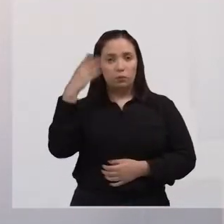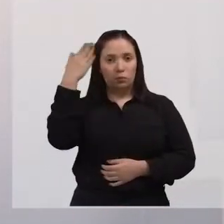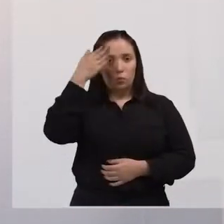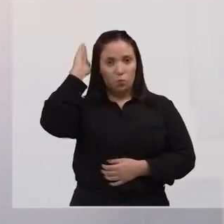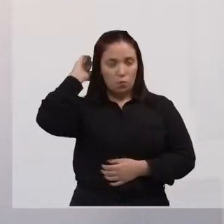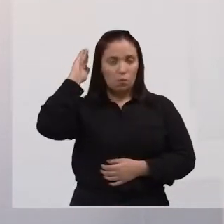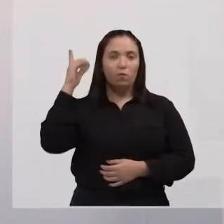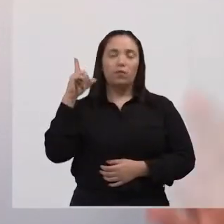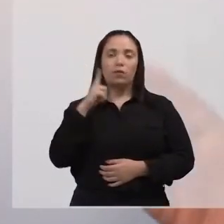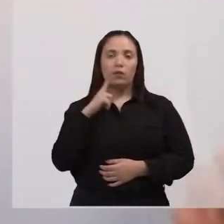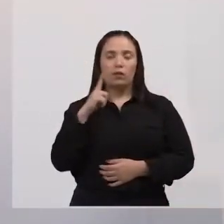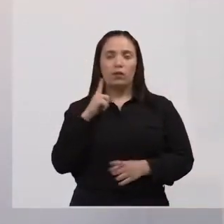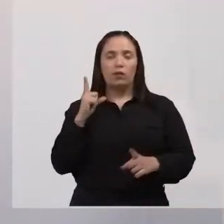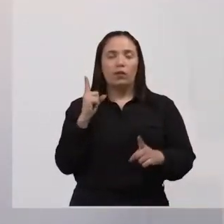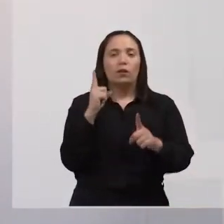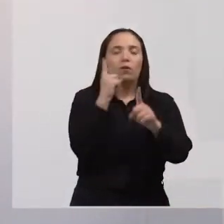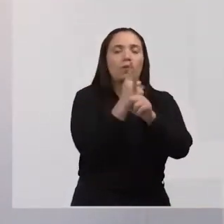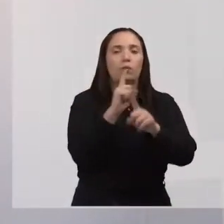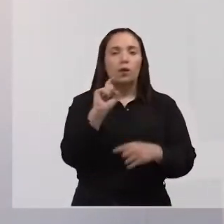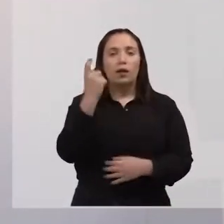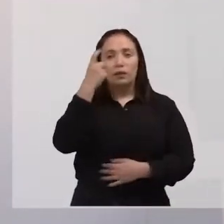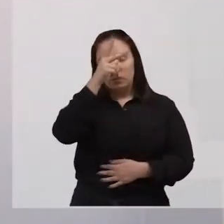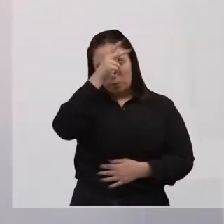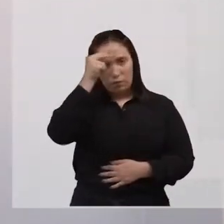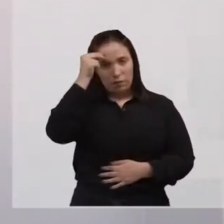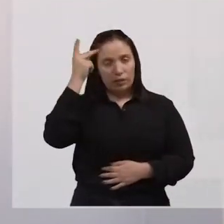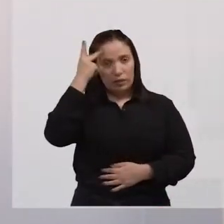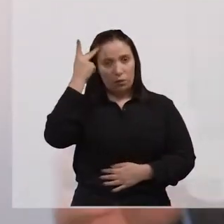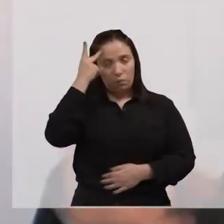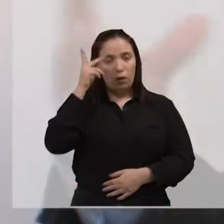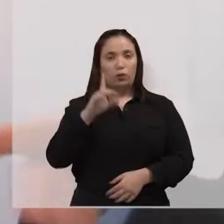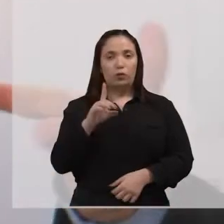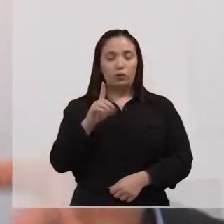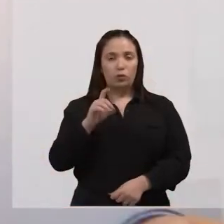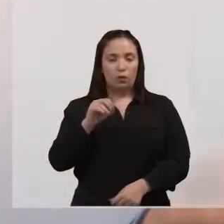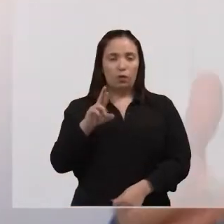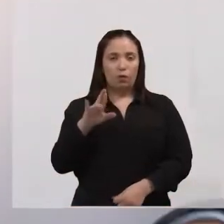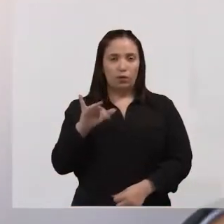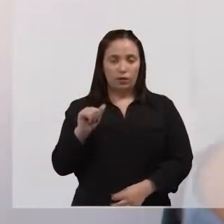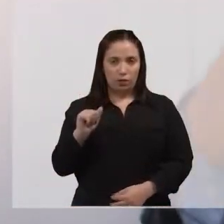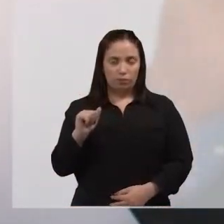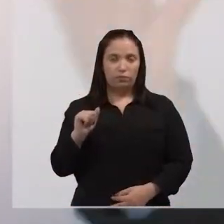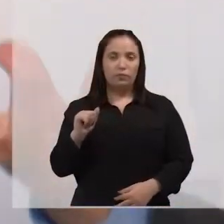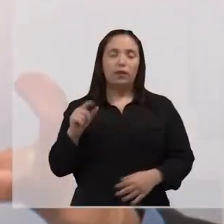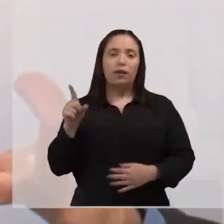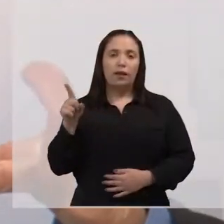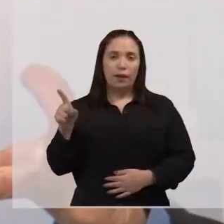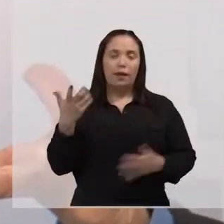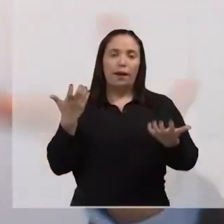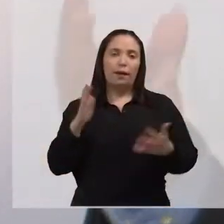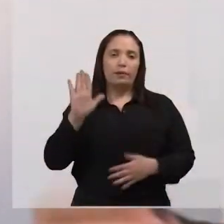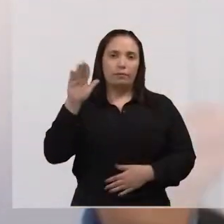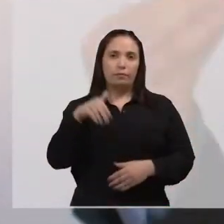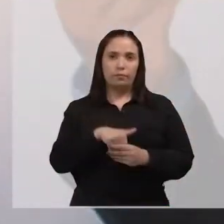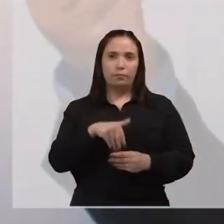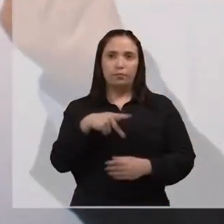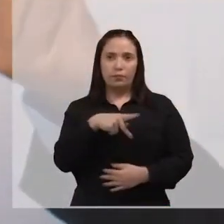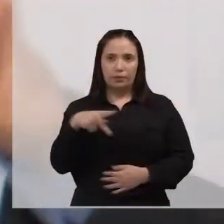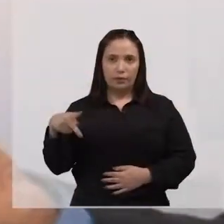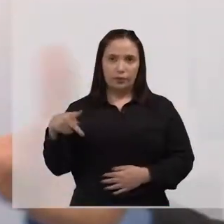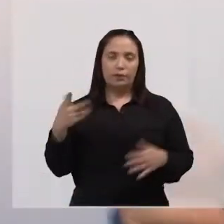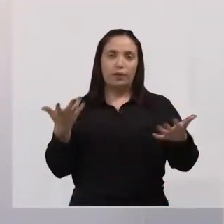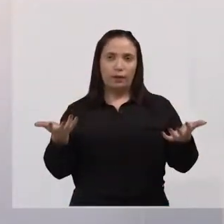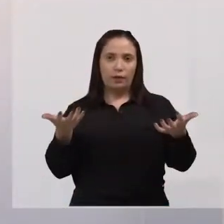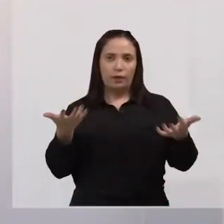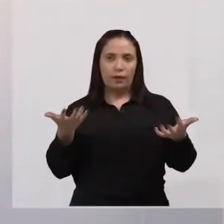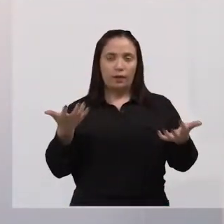recebeu a visita do ex-prefeito de São Paulo, João Dória, que no fundo nutre ser candidato a presidente. Ele quer tirar